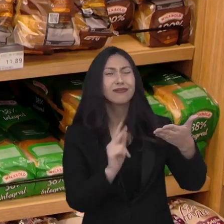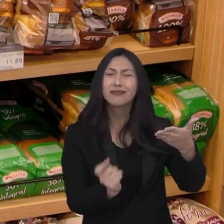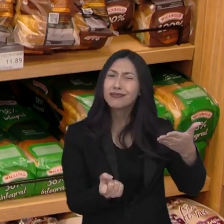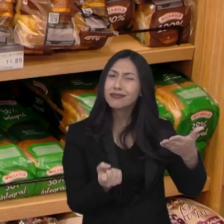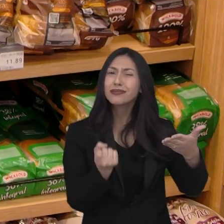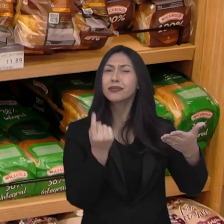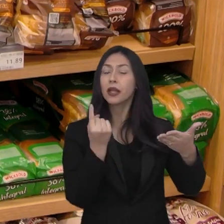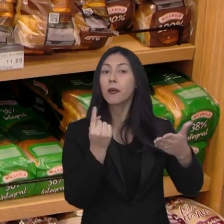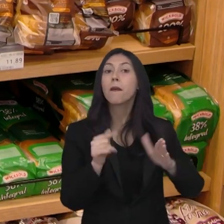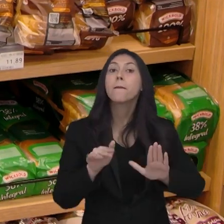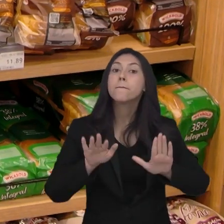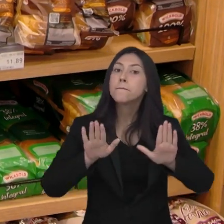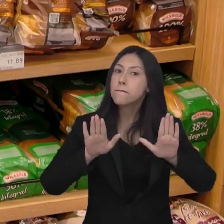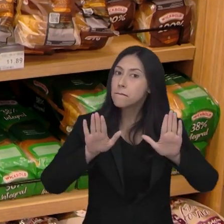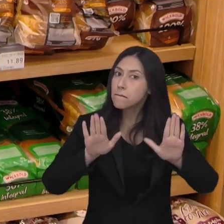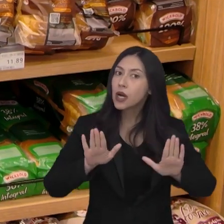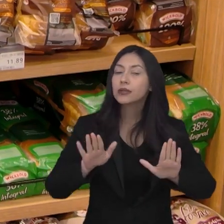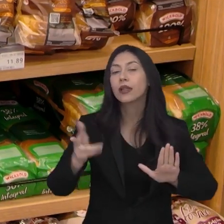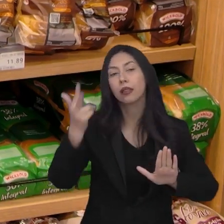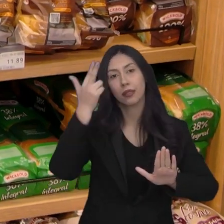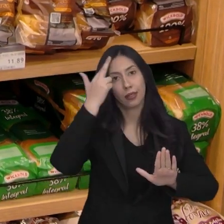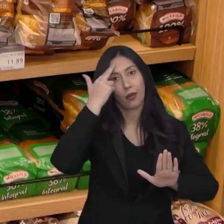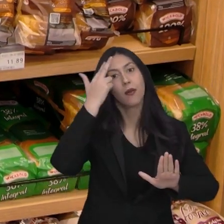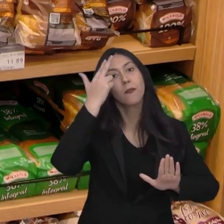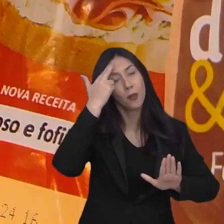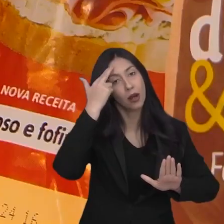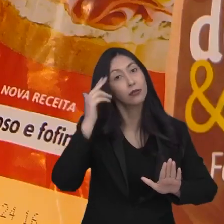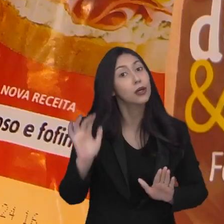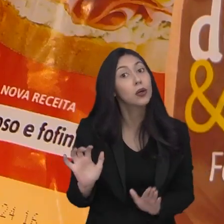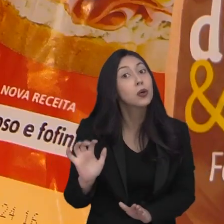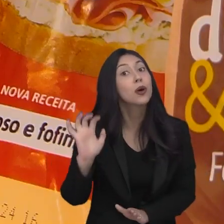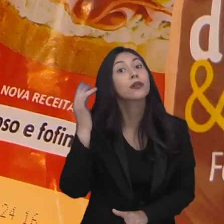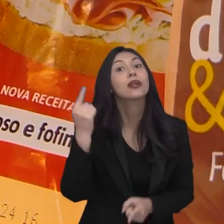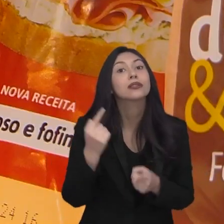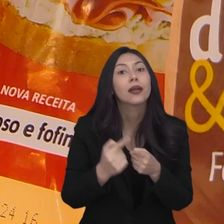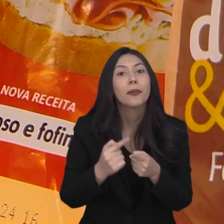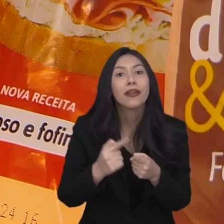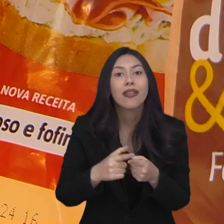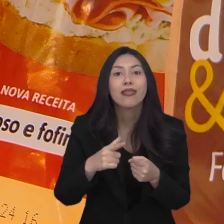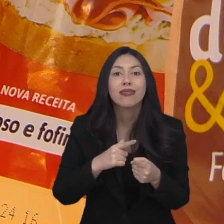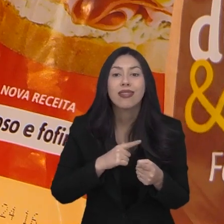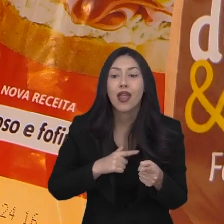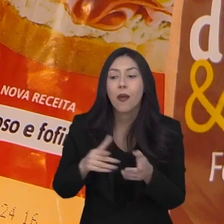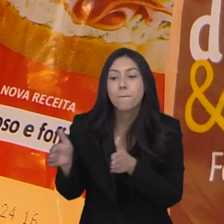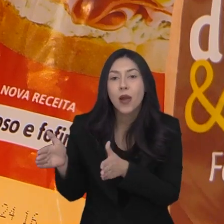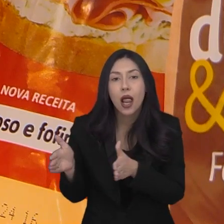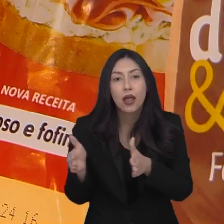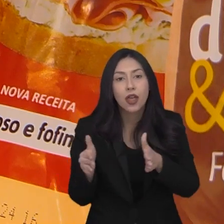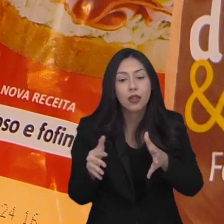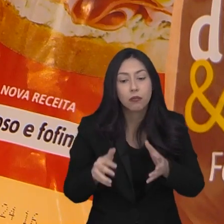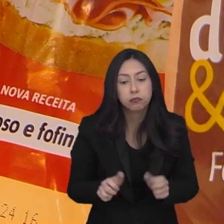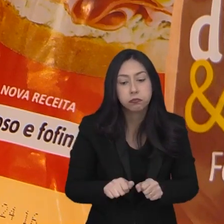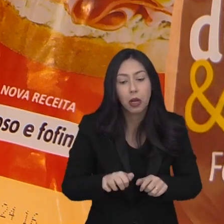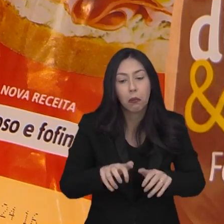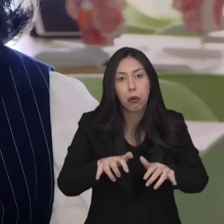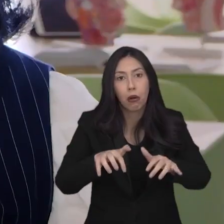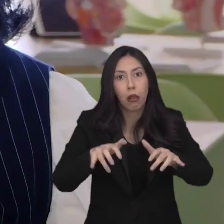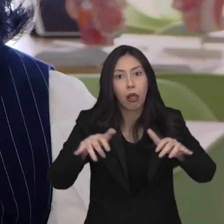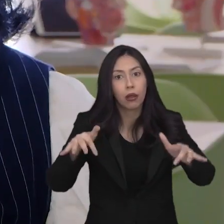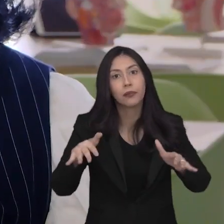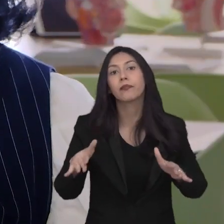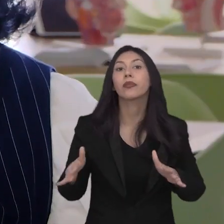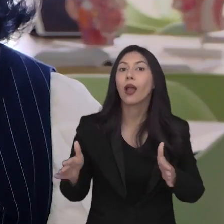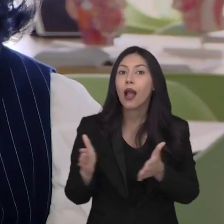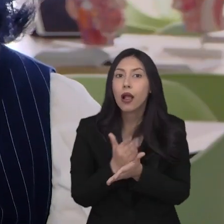parecer estranho, mas saiba que isso é super normal e acontece por causa do processo de fermentação do alimento.